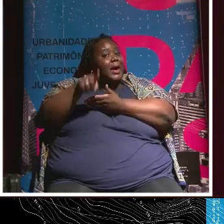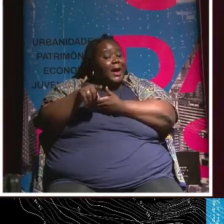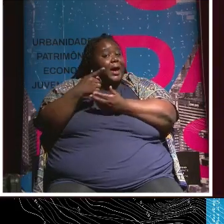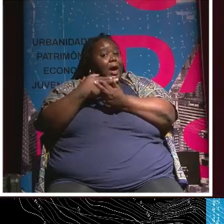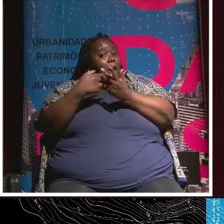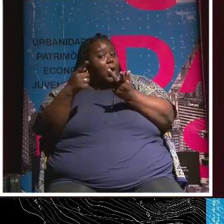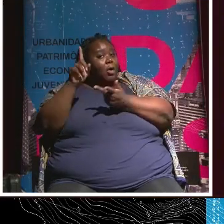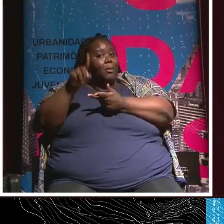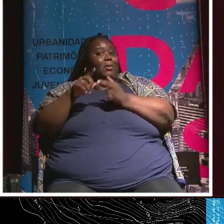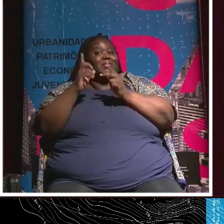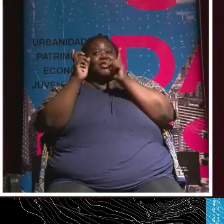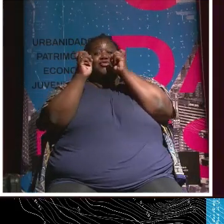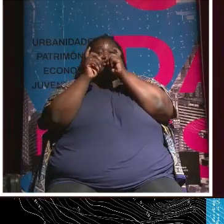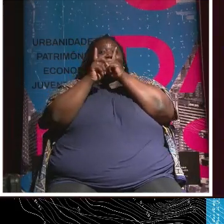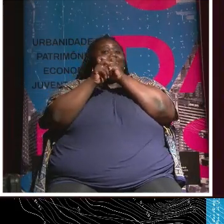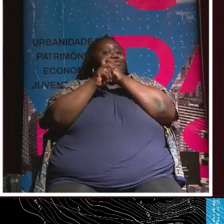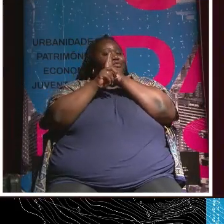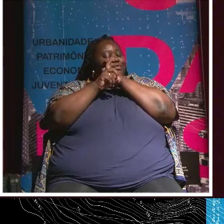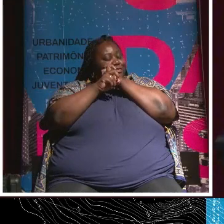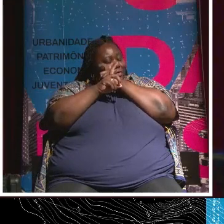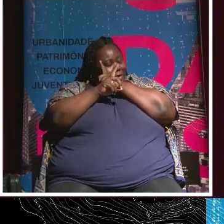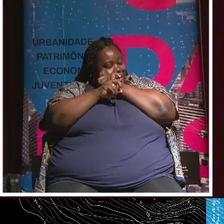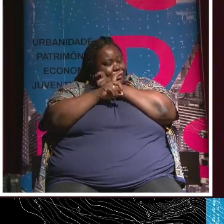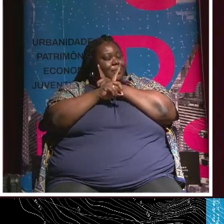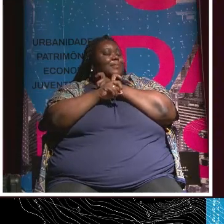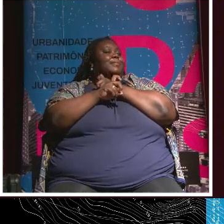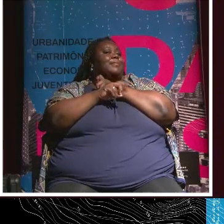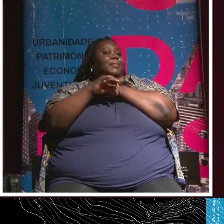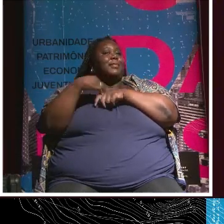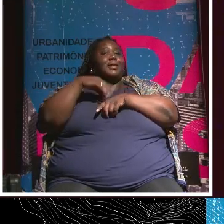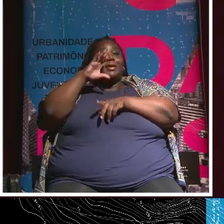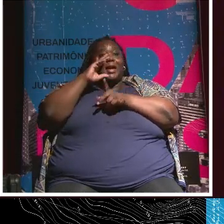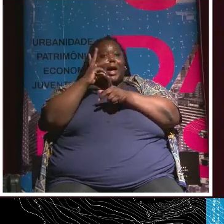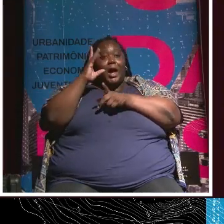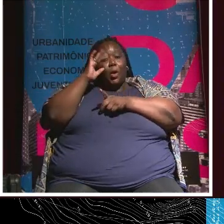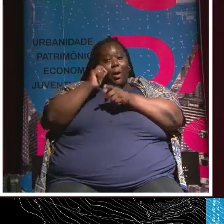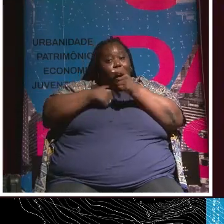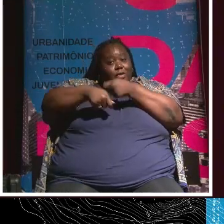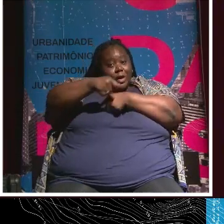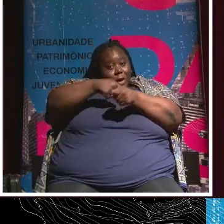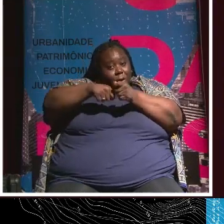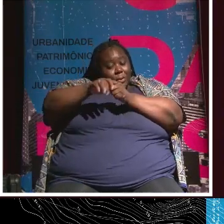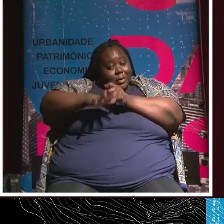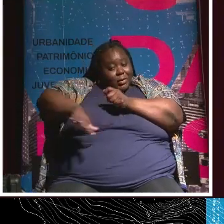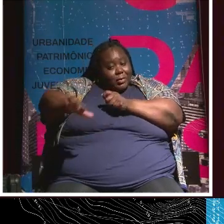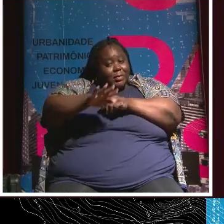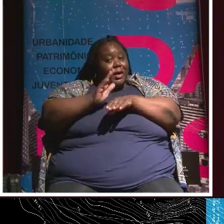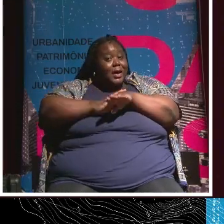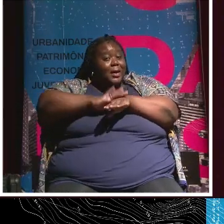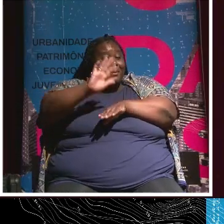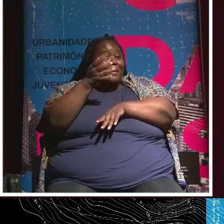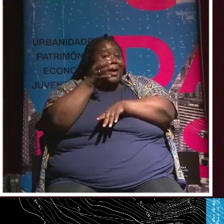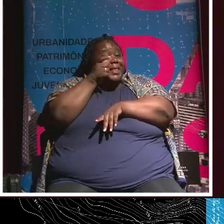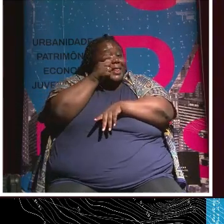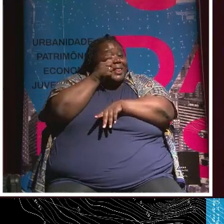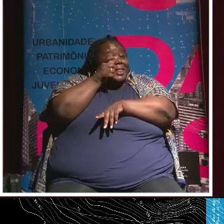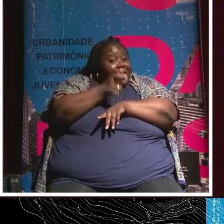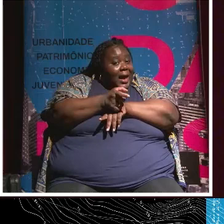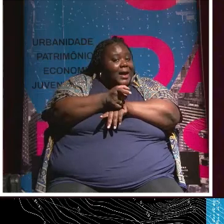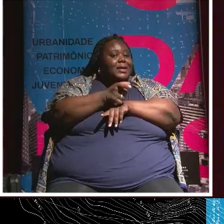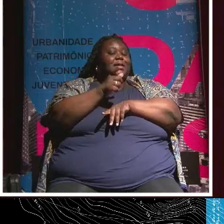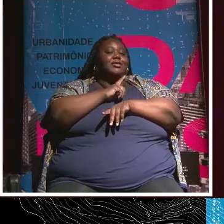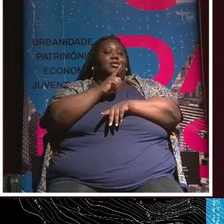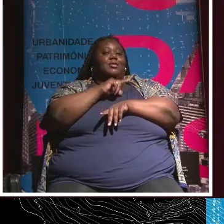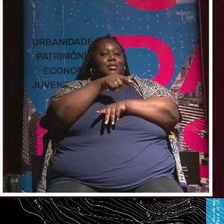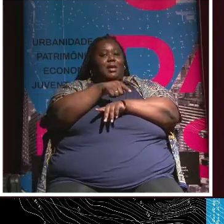coisa muito difícil, viu? Eu acho que a economia do terreiro é uma das economias mais interessantes que se